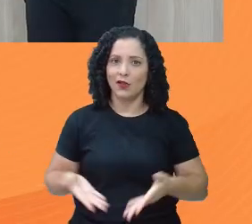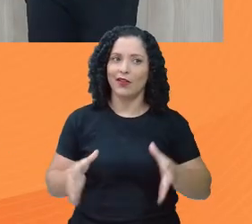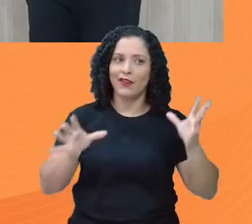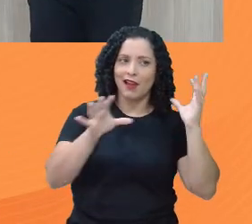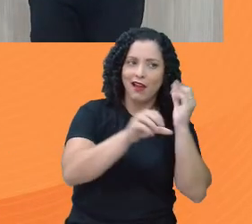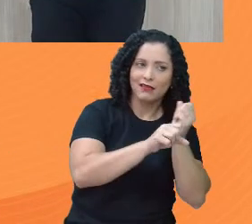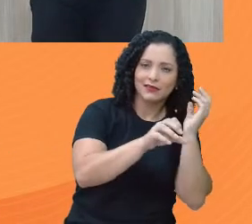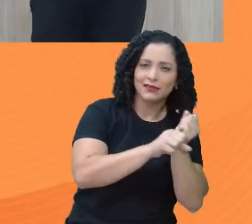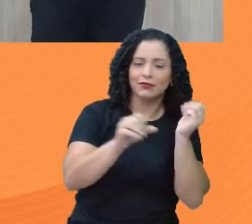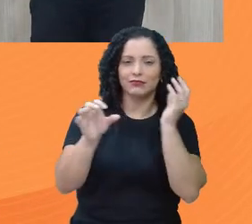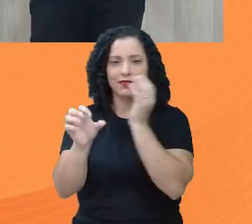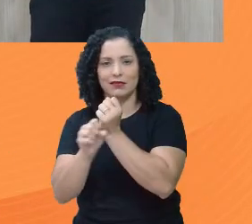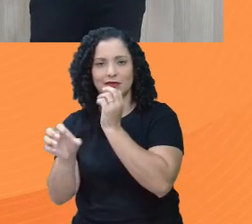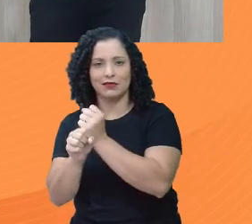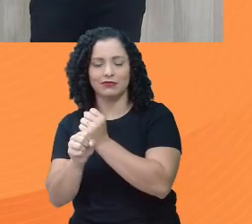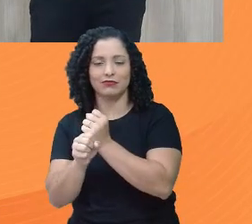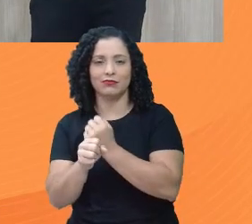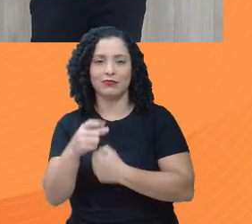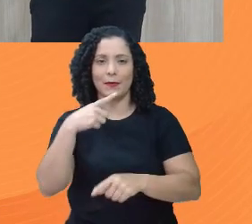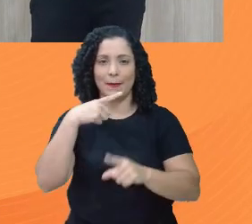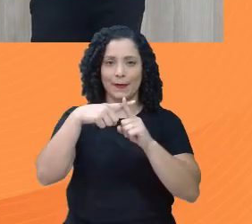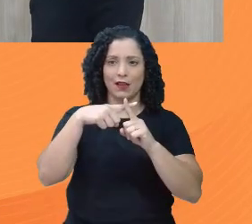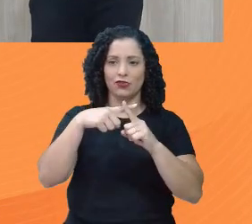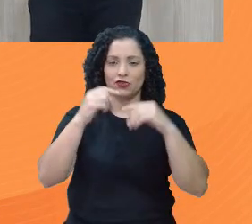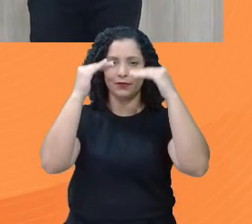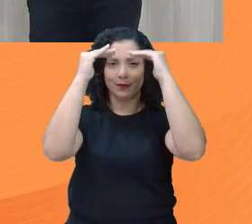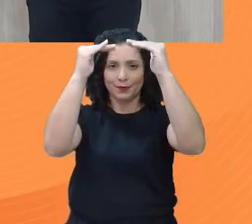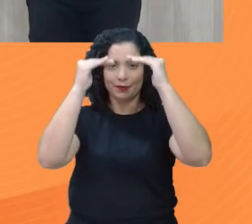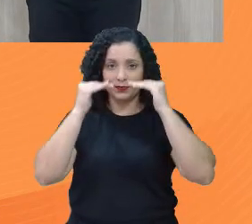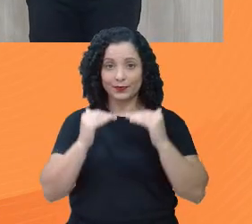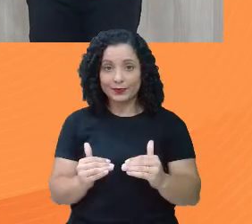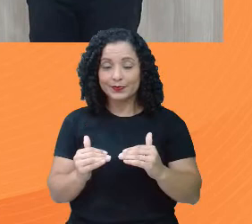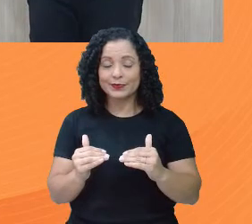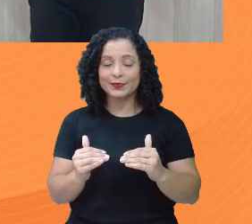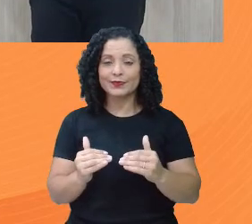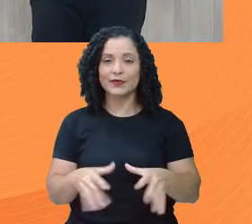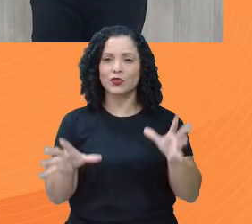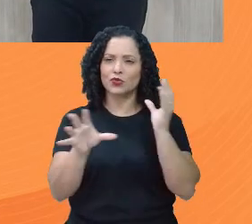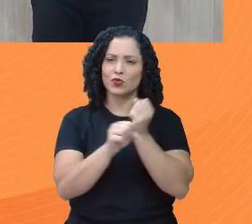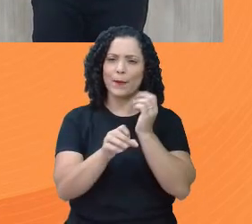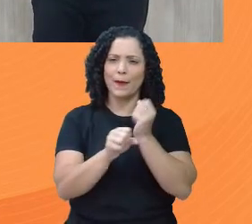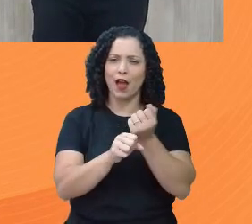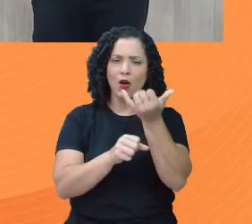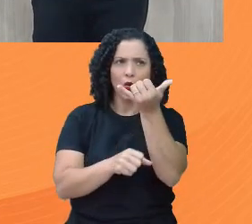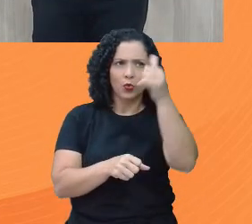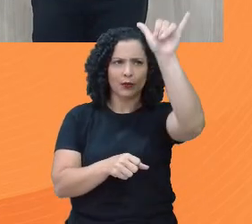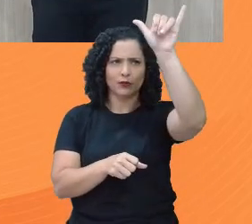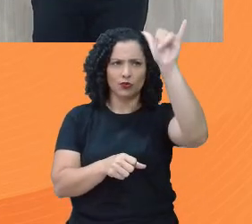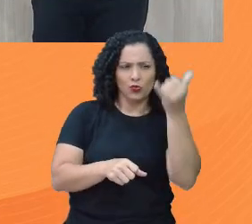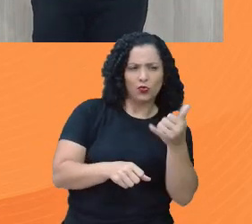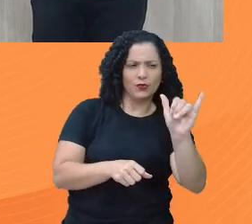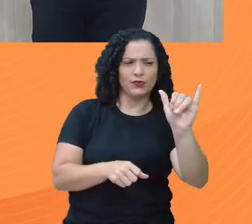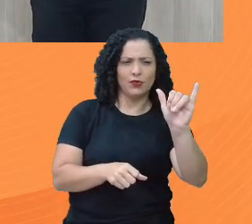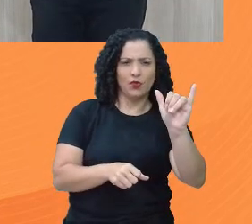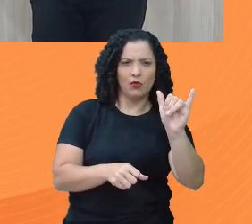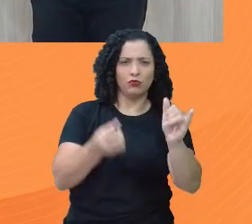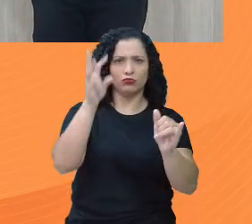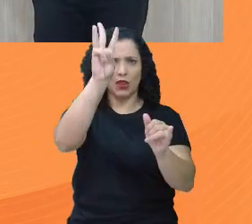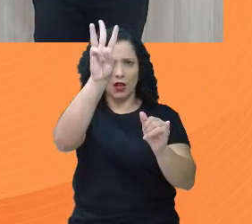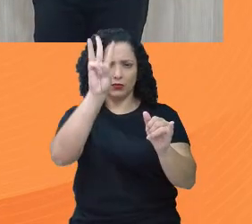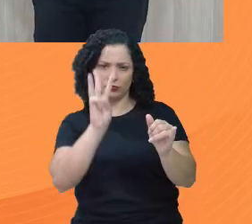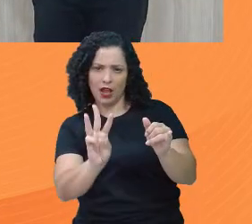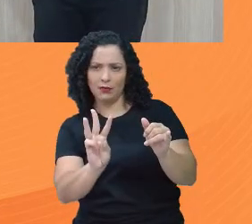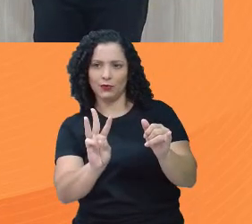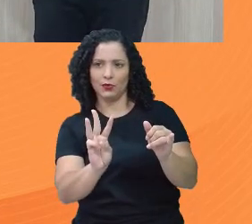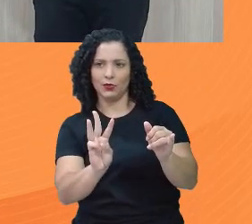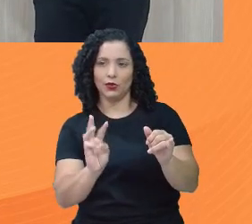desses valores na vertical, certo? Eu vou somar ali, ó, o y com o y, o w com o w e